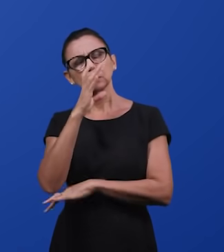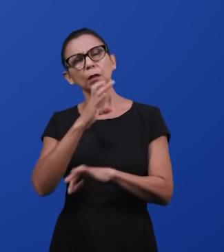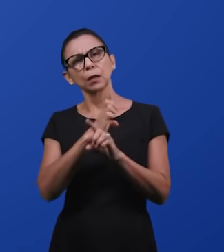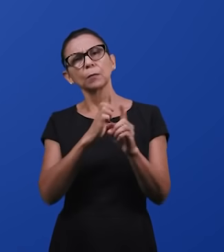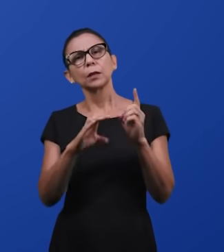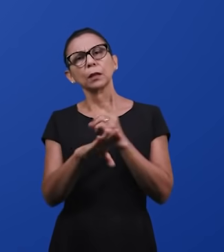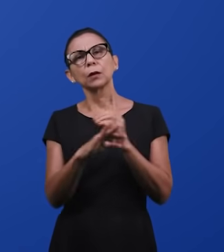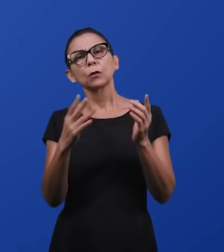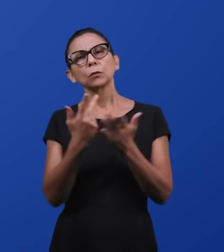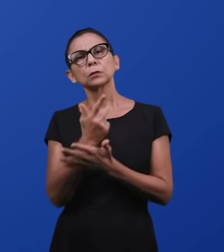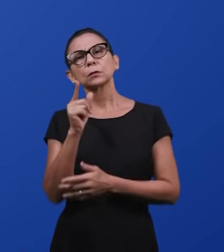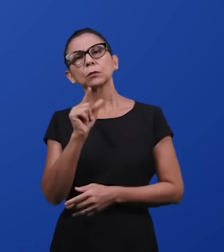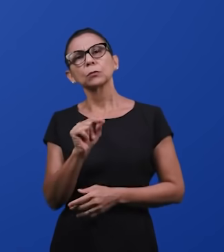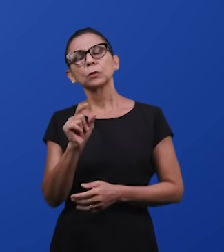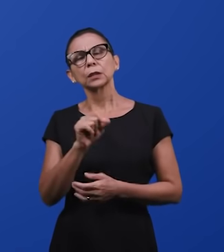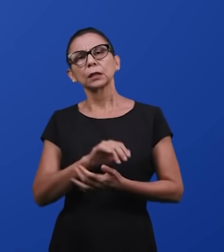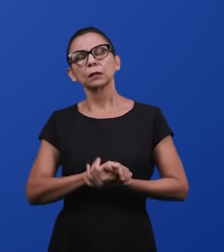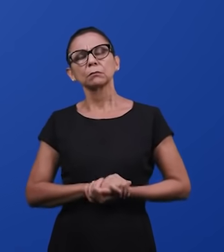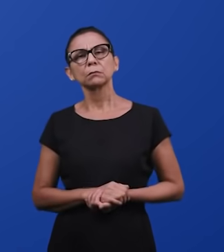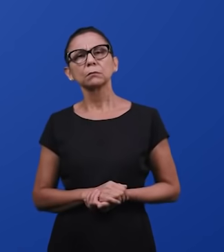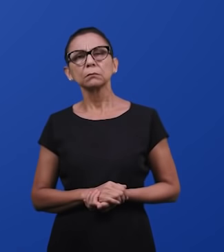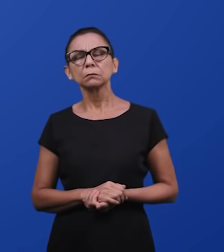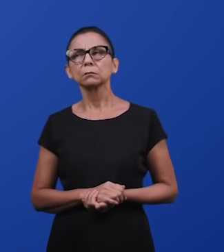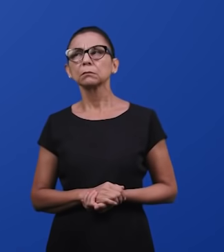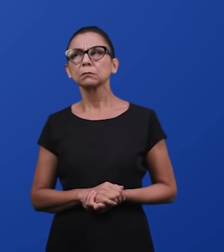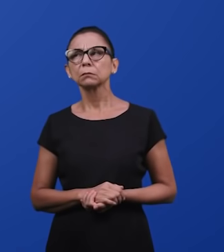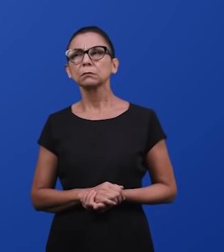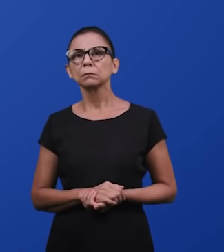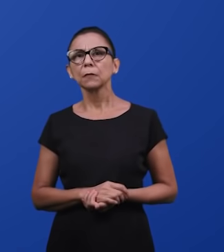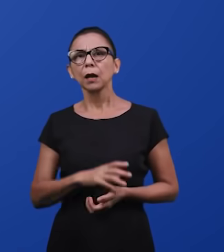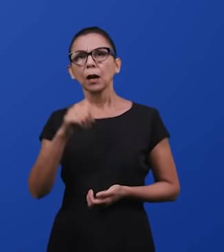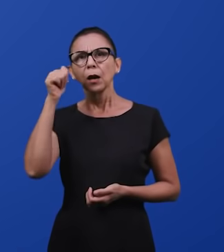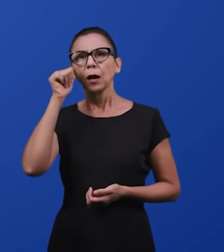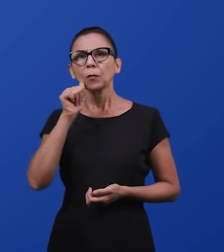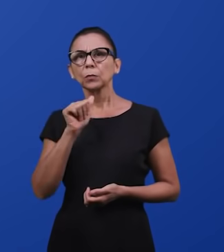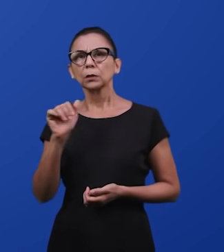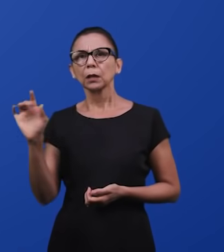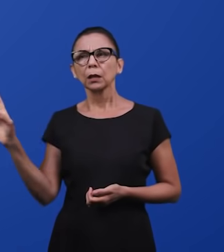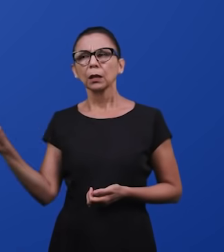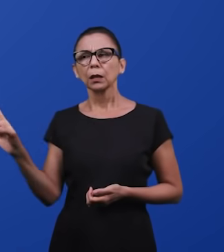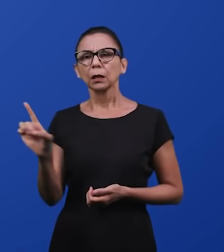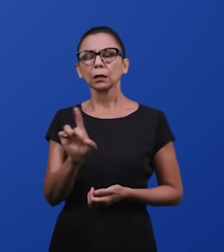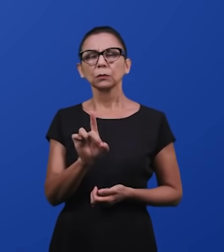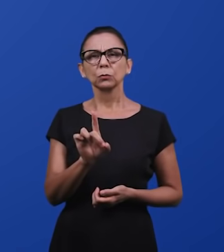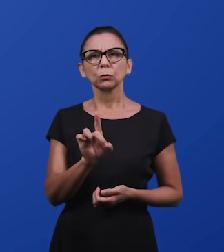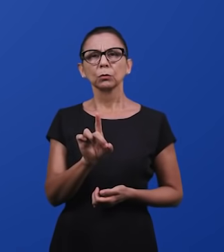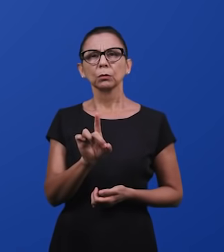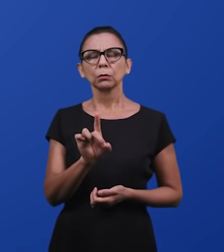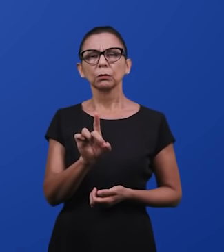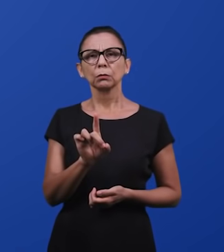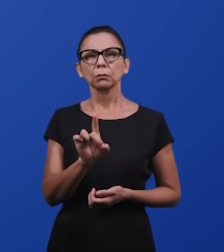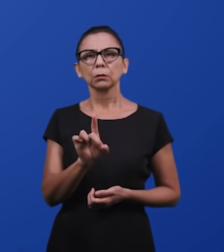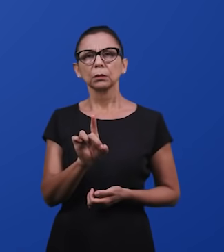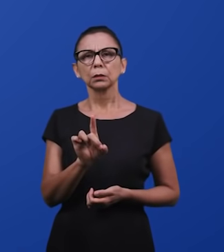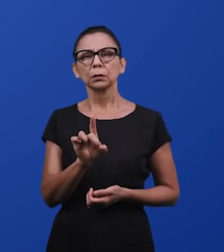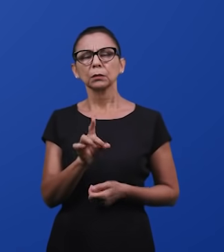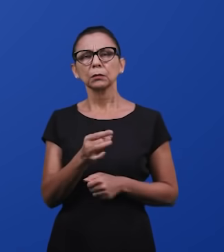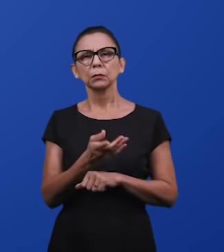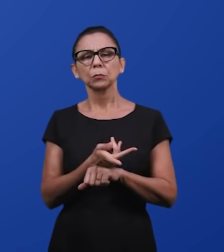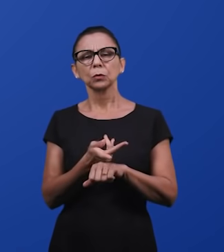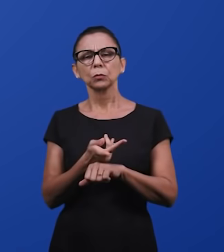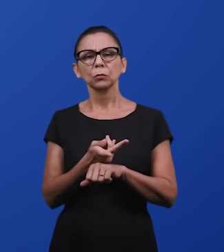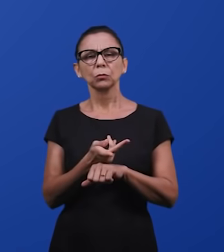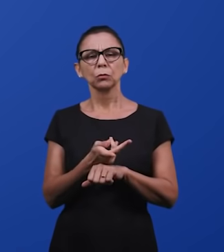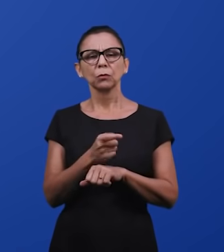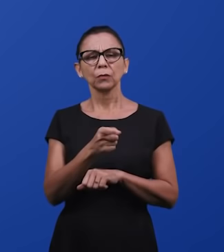e o que aconteceu? Entrou uma senhora e ela nos procurou ali